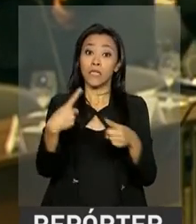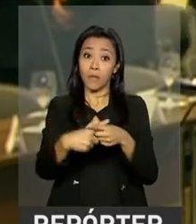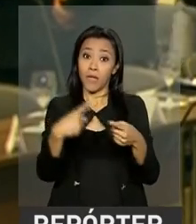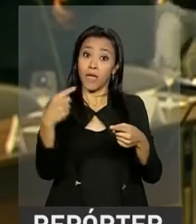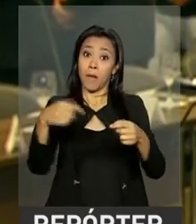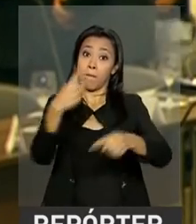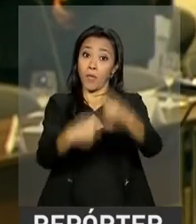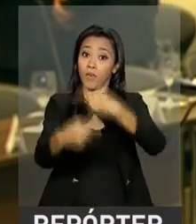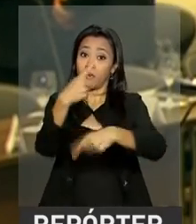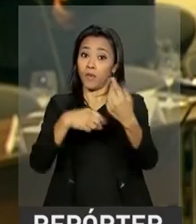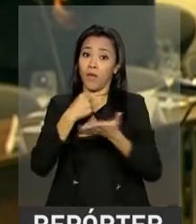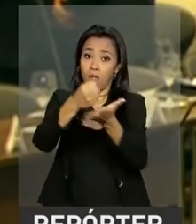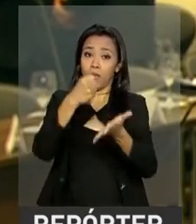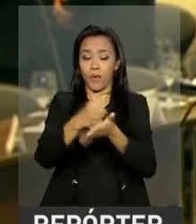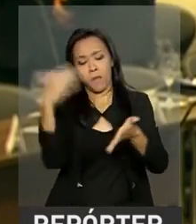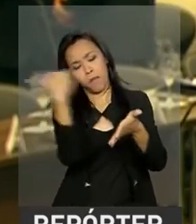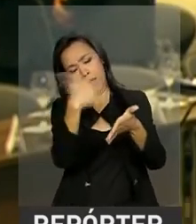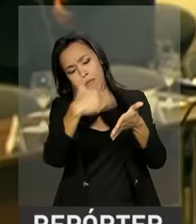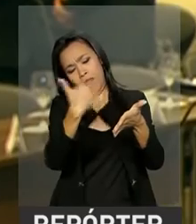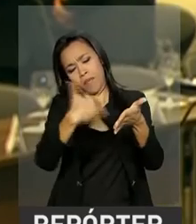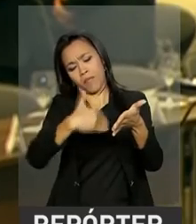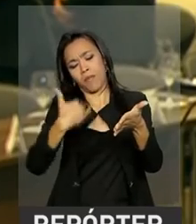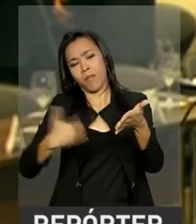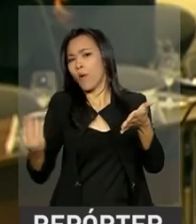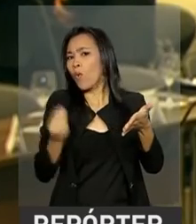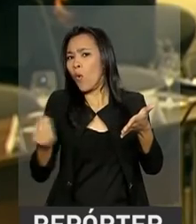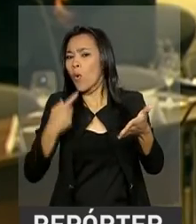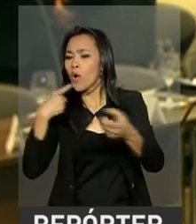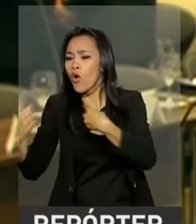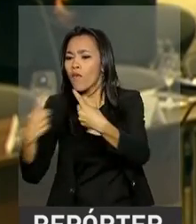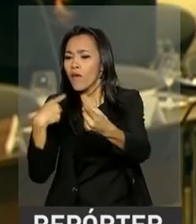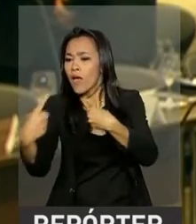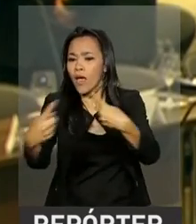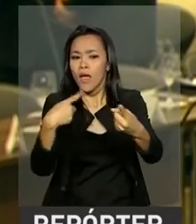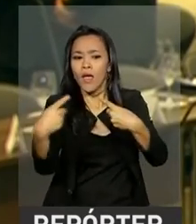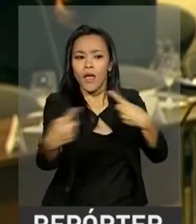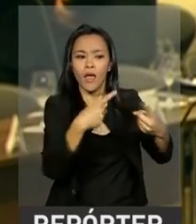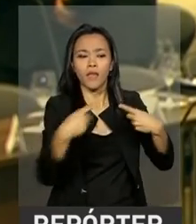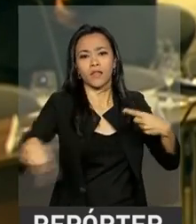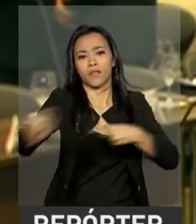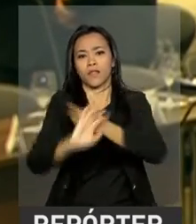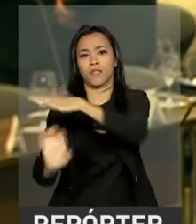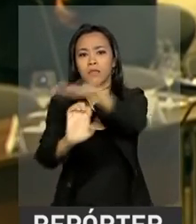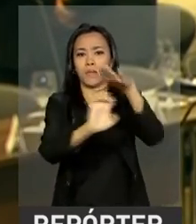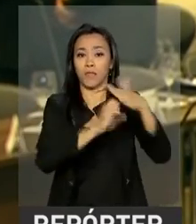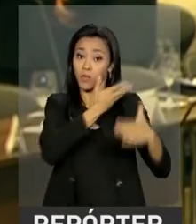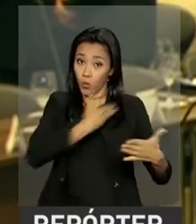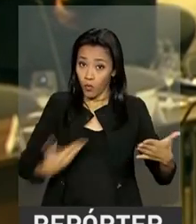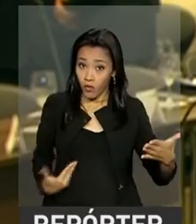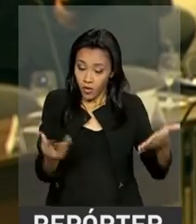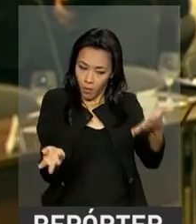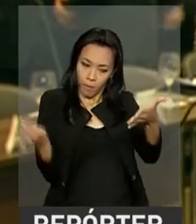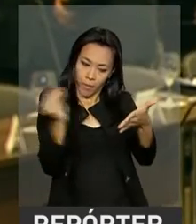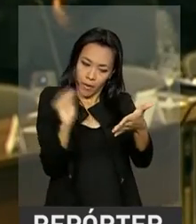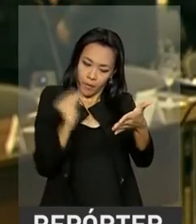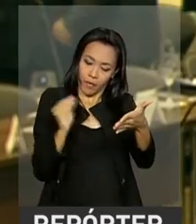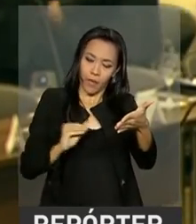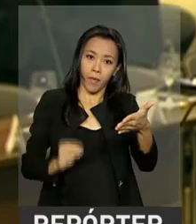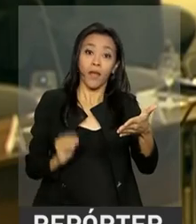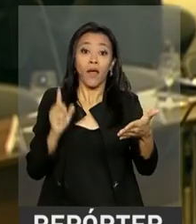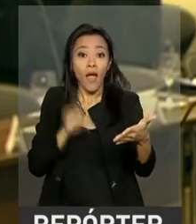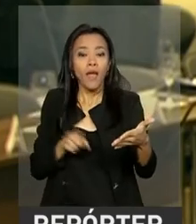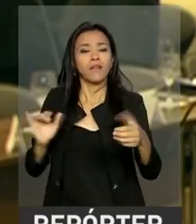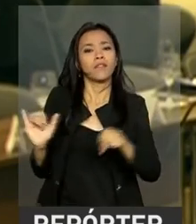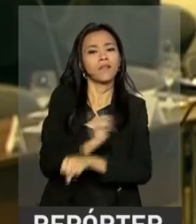de apoio à inovação por meio do diálogo entre a iniciativa privada eo poder público o desafio é fazer da inovação uma